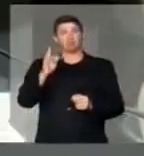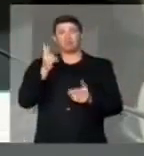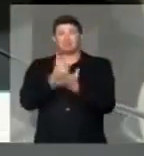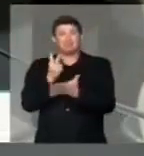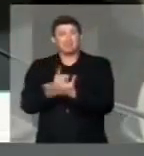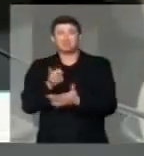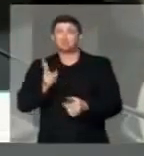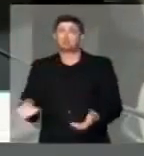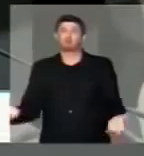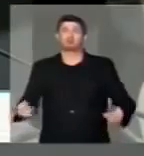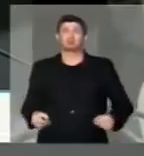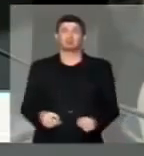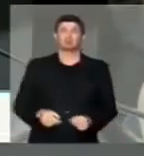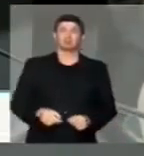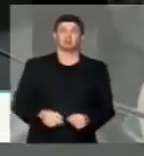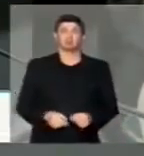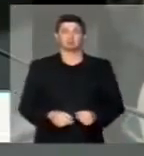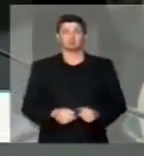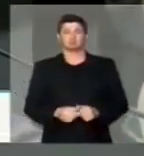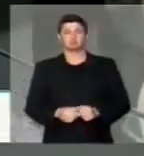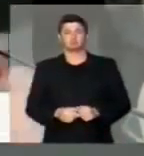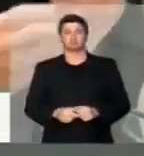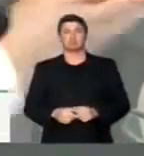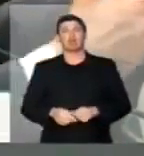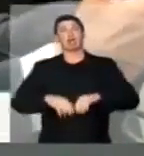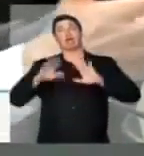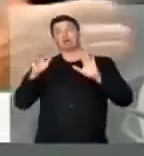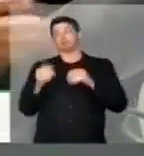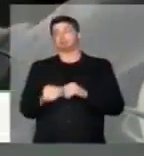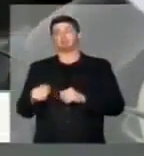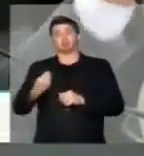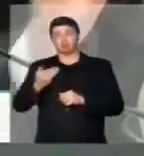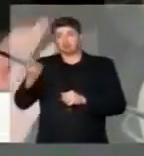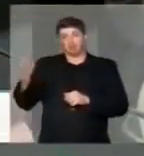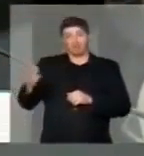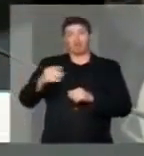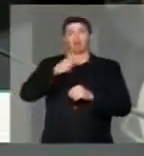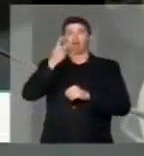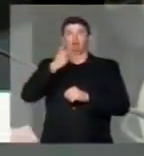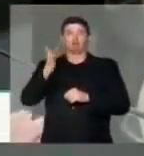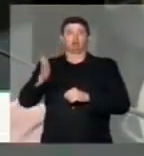indícios passíveis de que haja um processo no Senado da República.